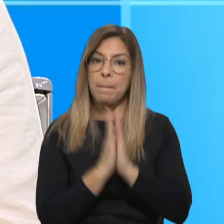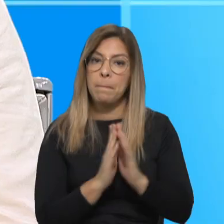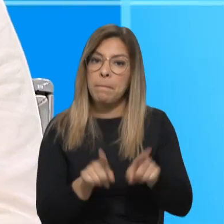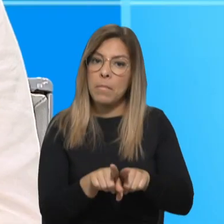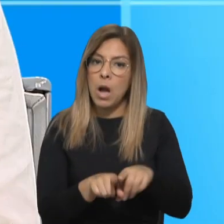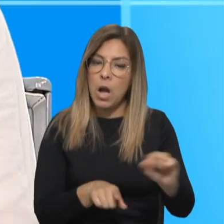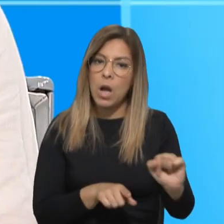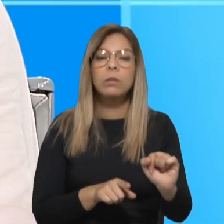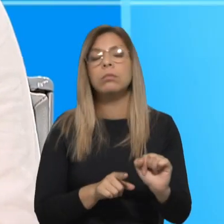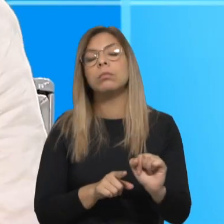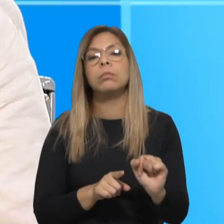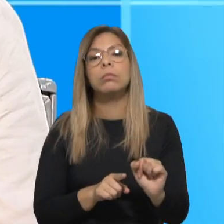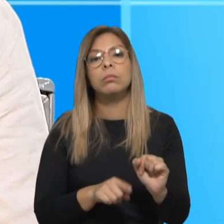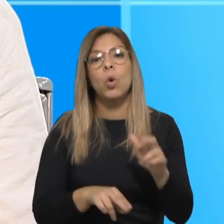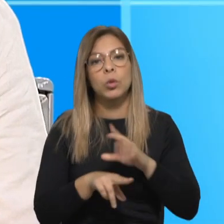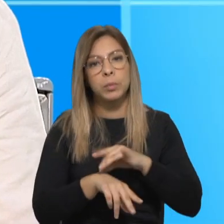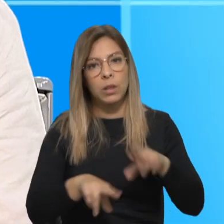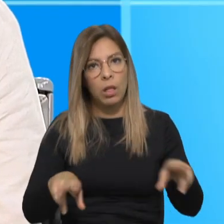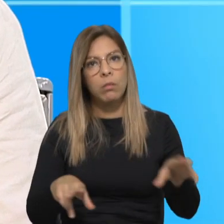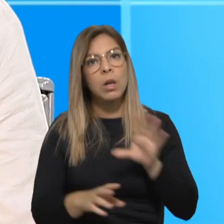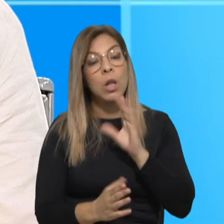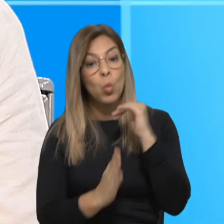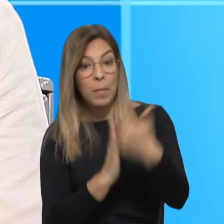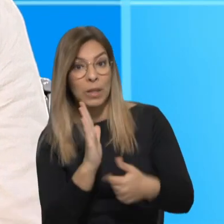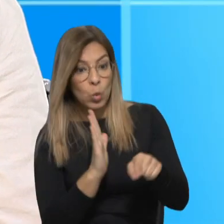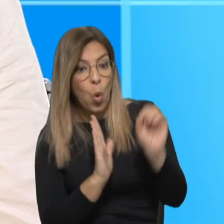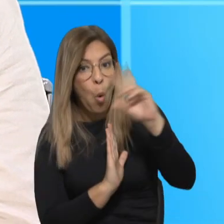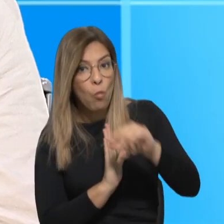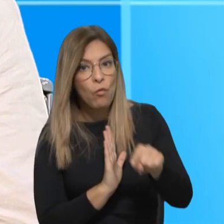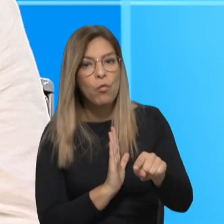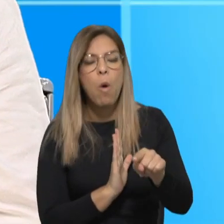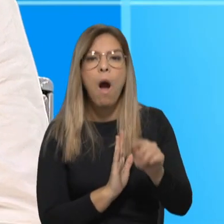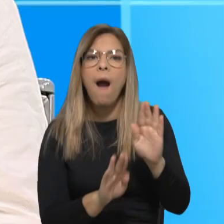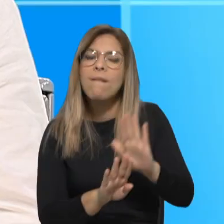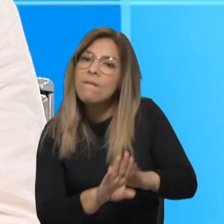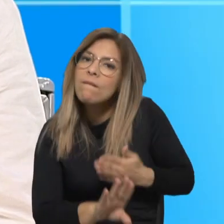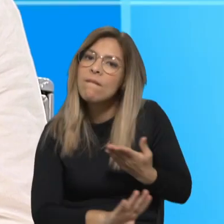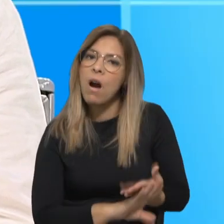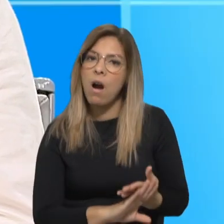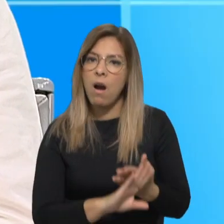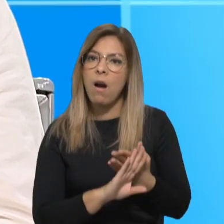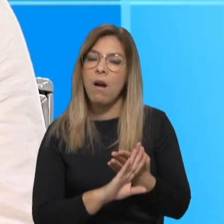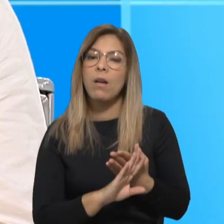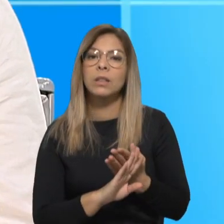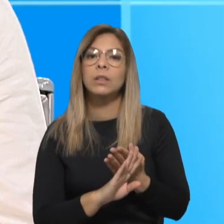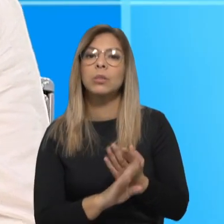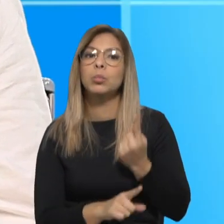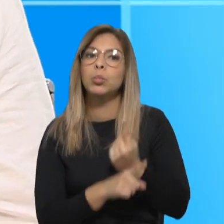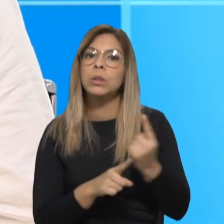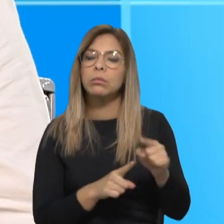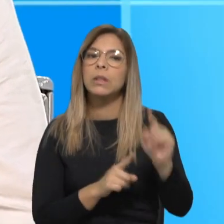de ser Igreja, e este documento vem exatamente reforçar tudo isso, colocando algumas